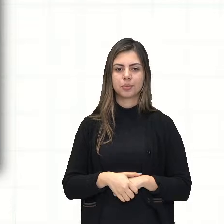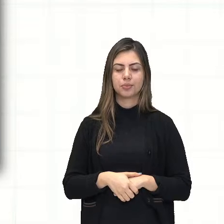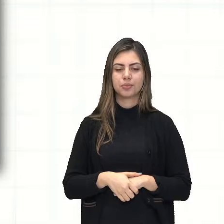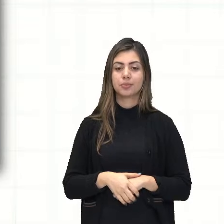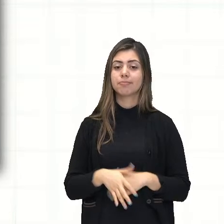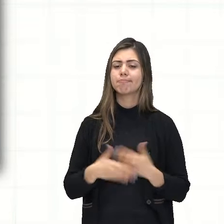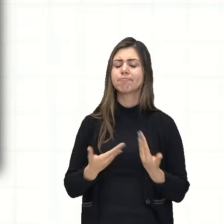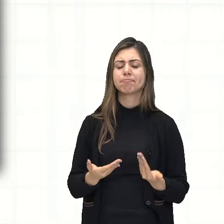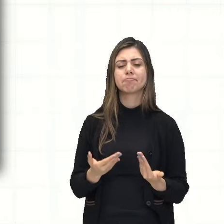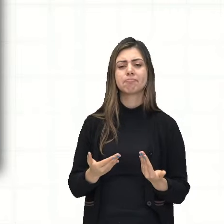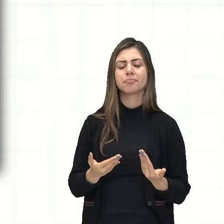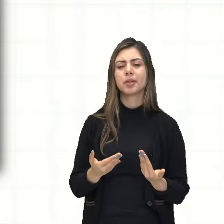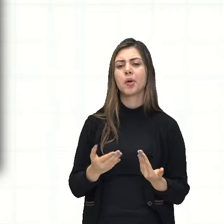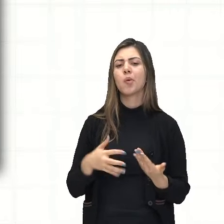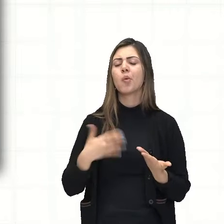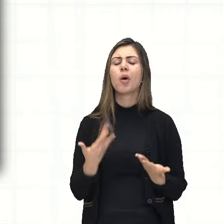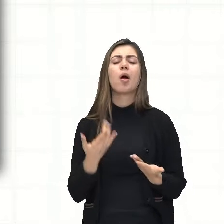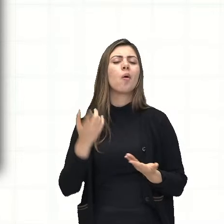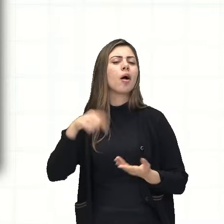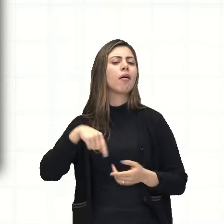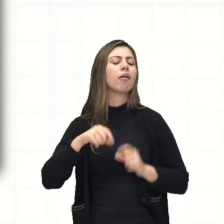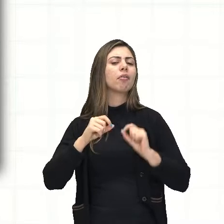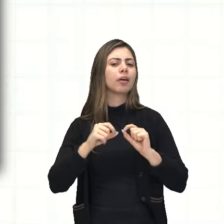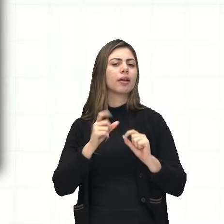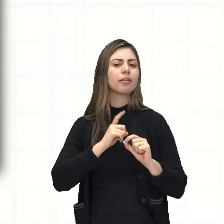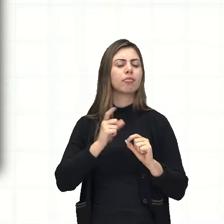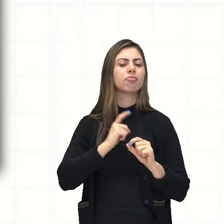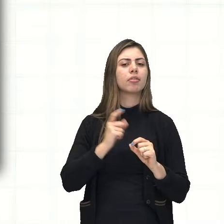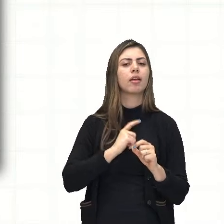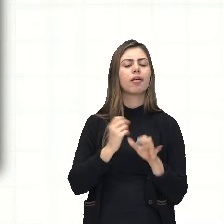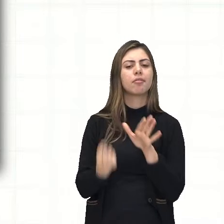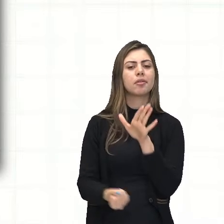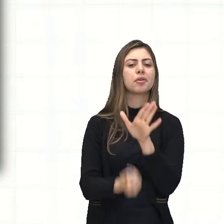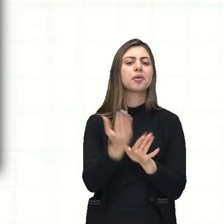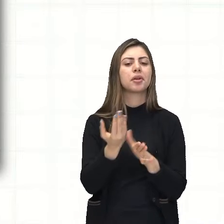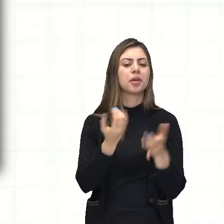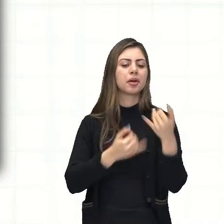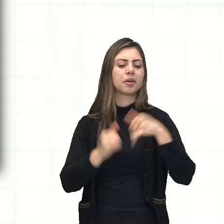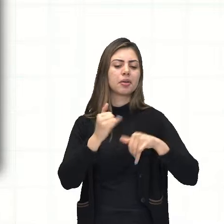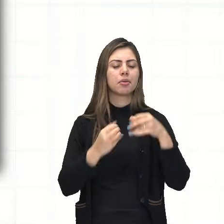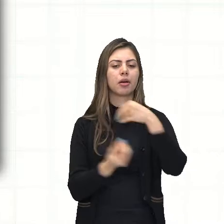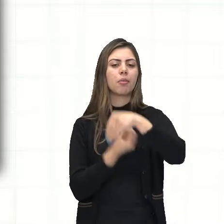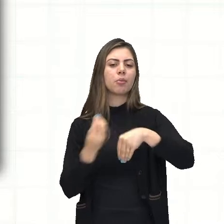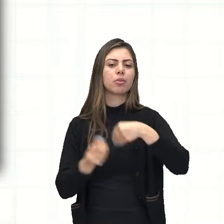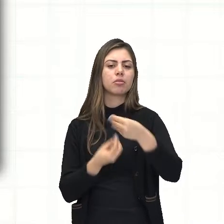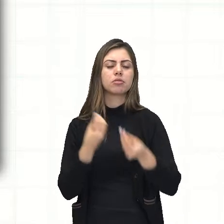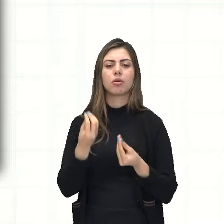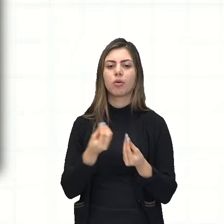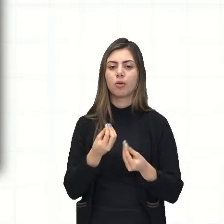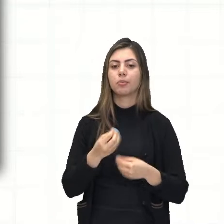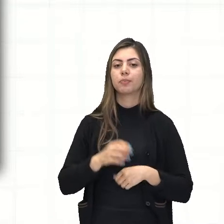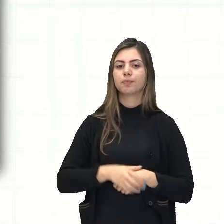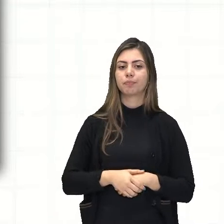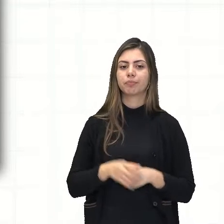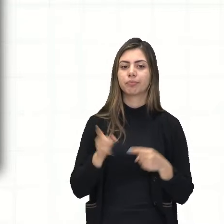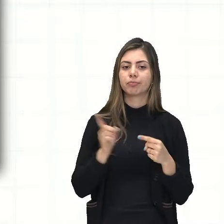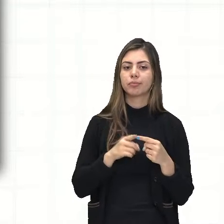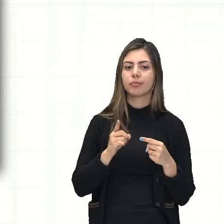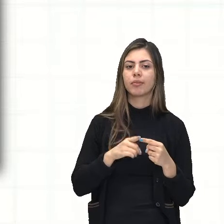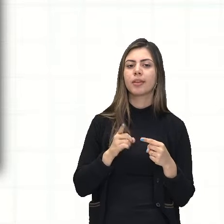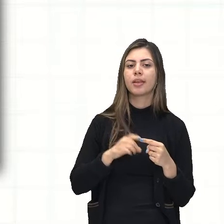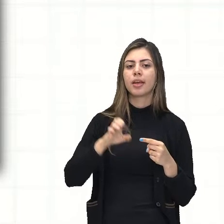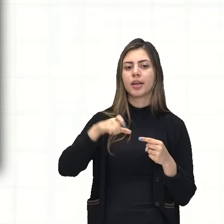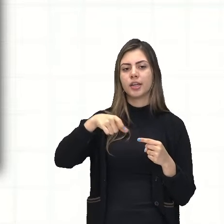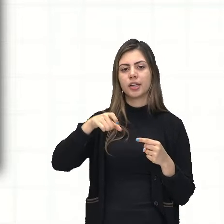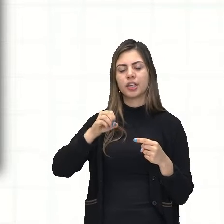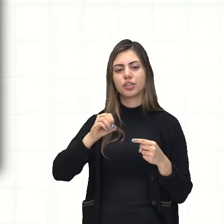E quais são esses compostos aí que vai gerar essas reações químicas? Então, nós temos aí os óxidos de enxofre